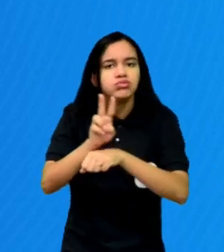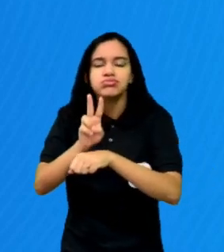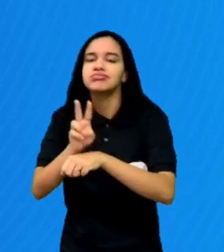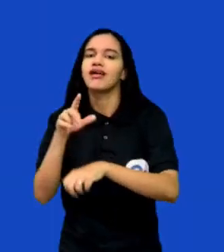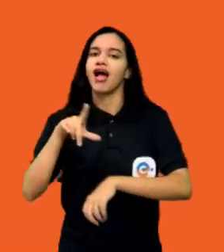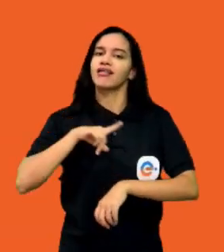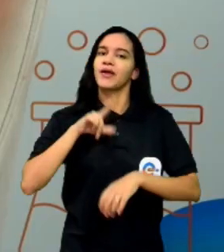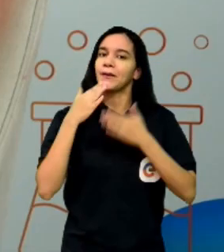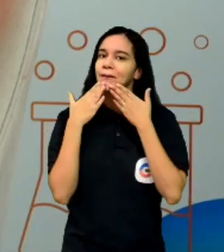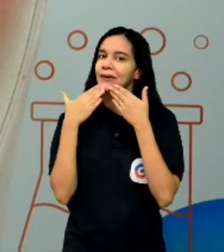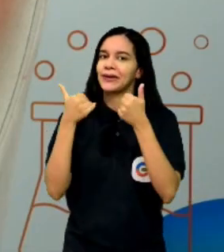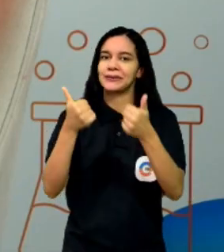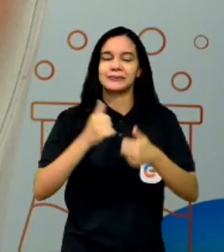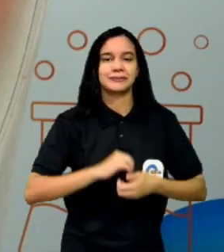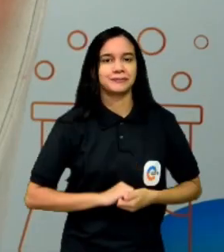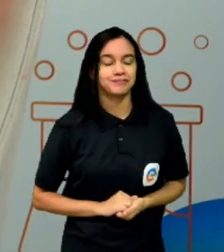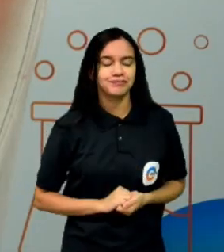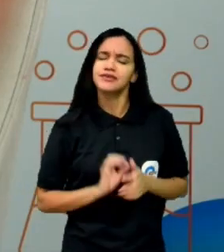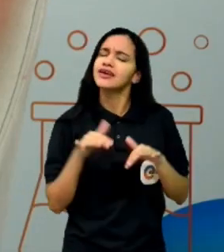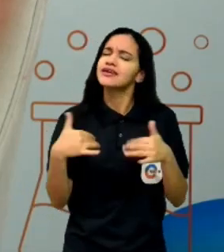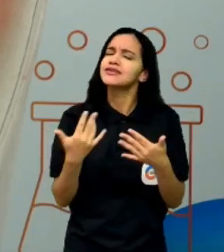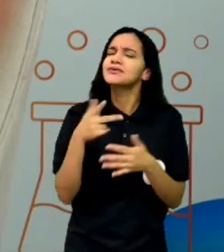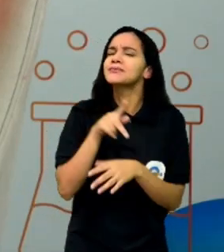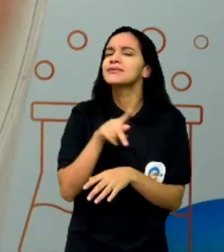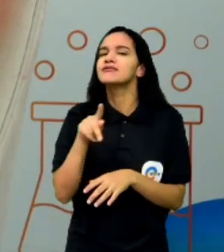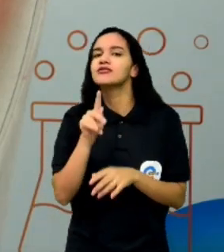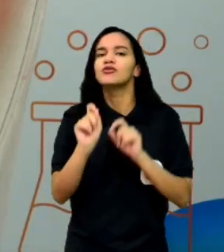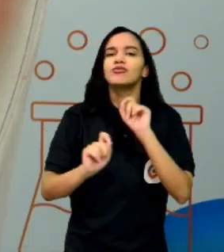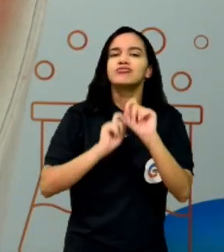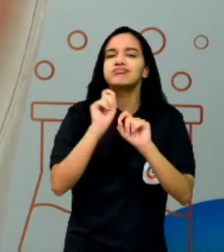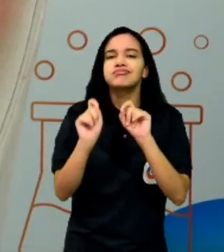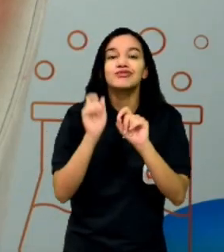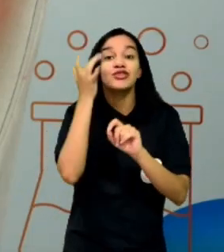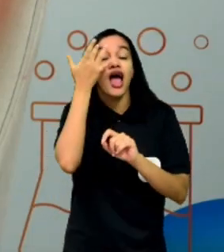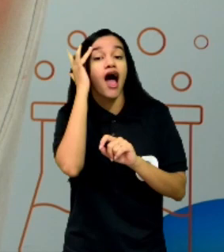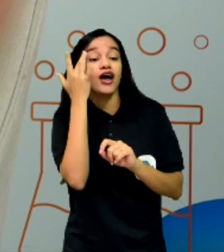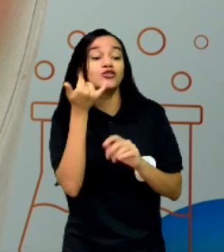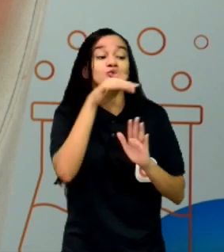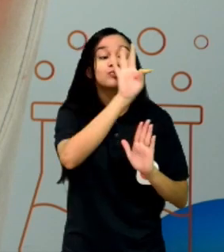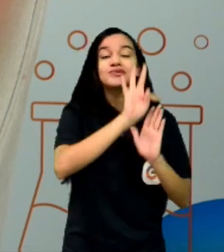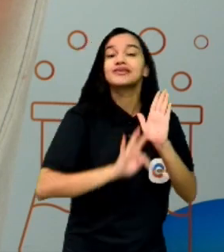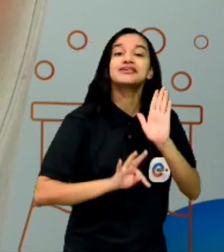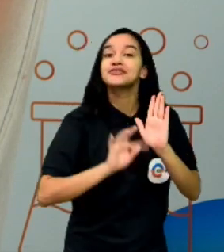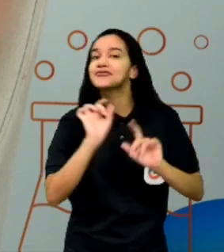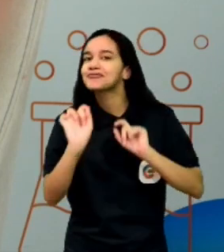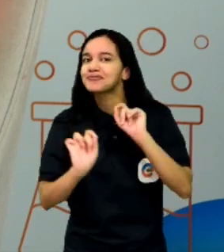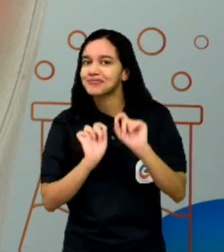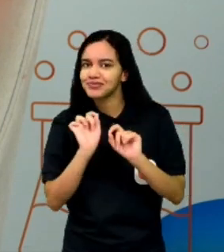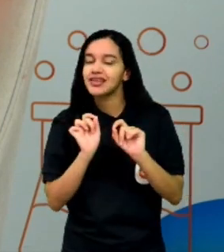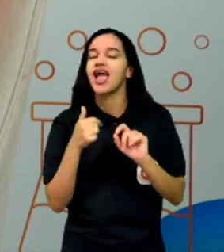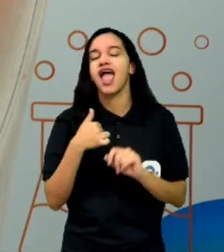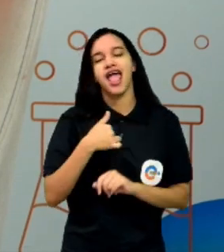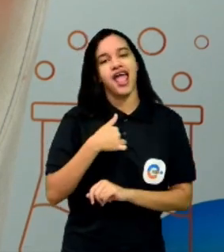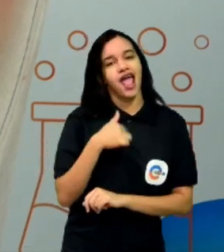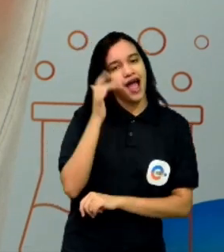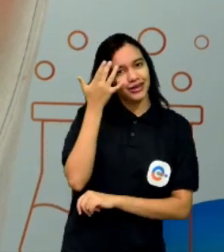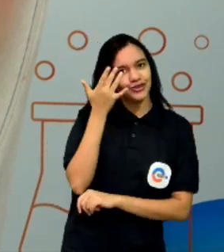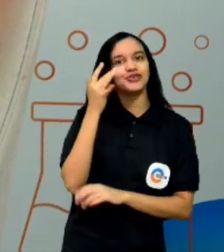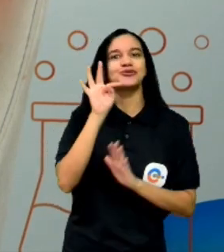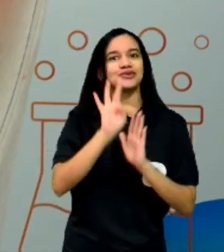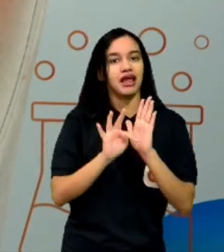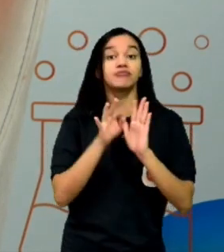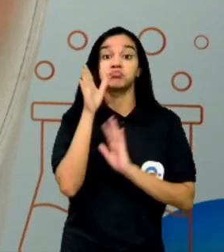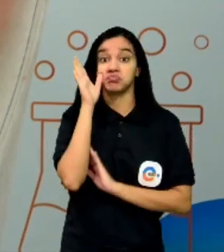melhor. E aí, professora Sinara, o que você achou desse texto? Ah, professora Mauricéia, eu achei o texto bastante